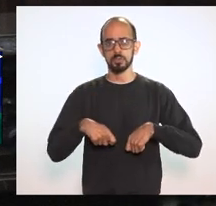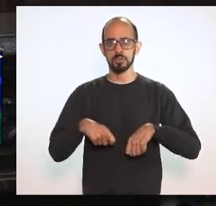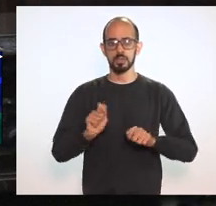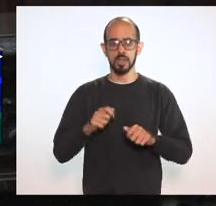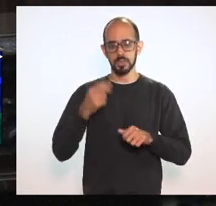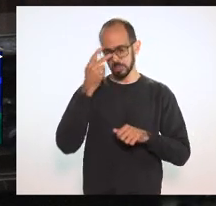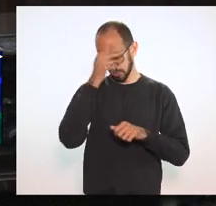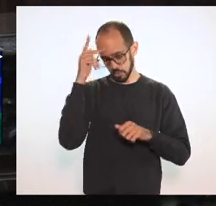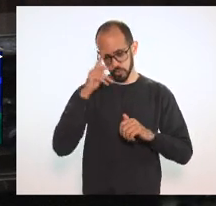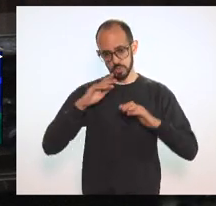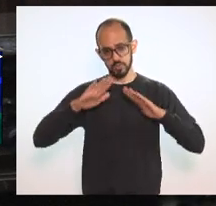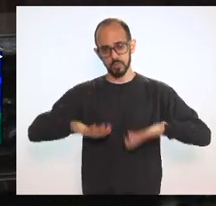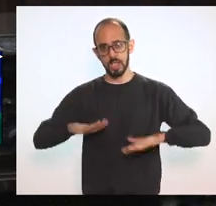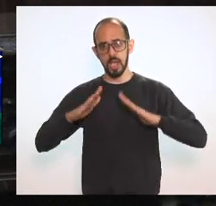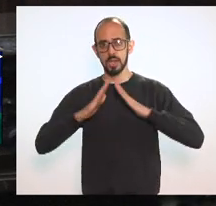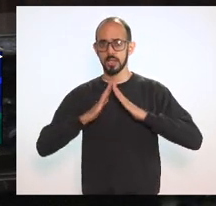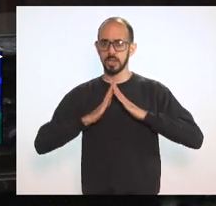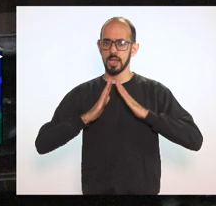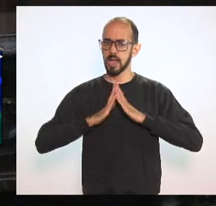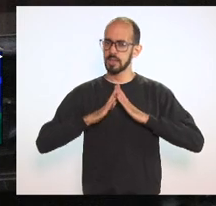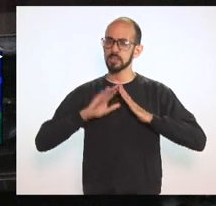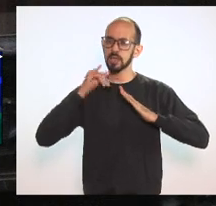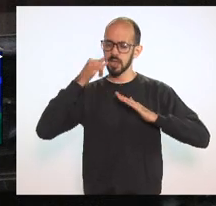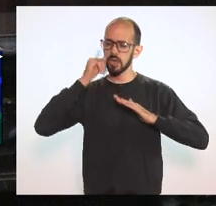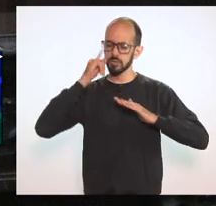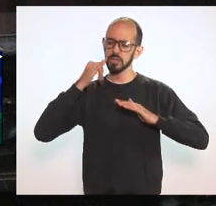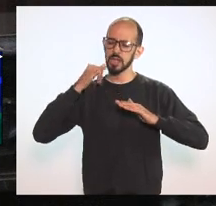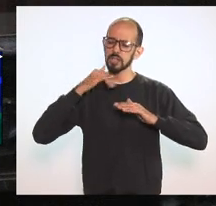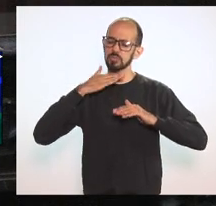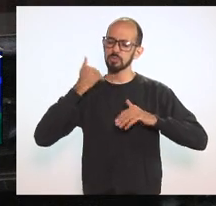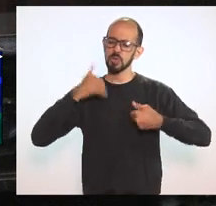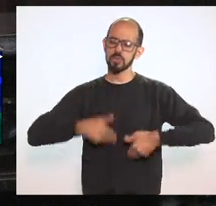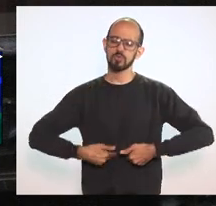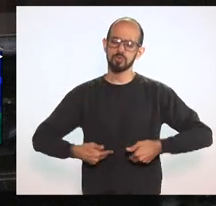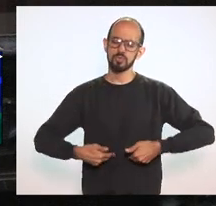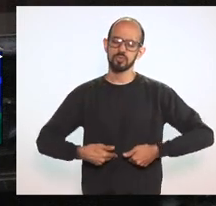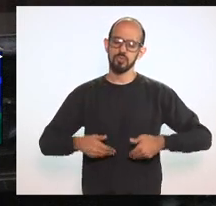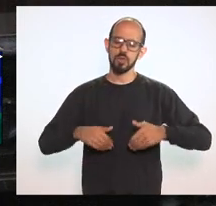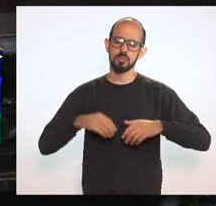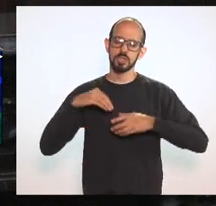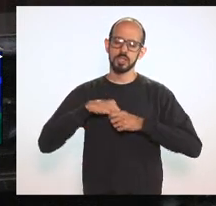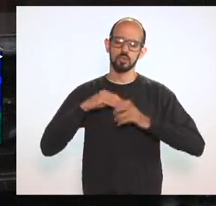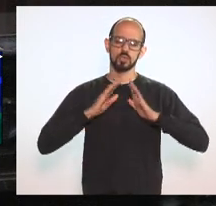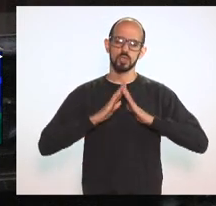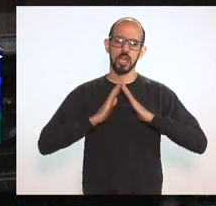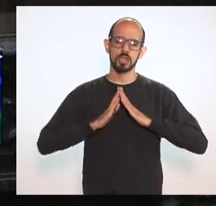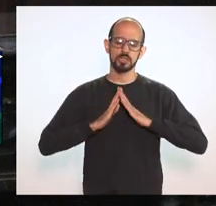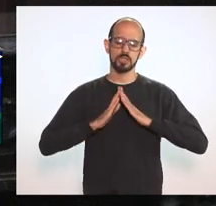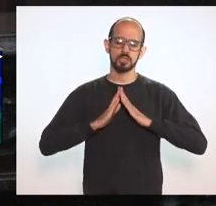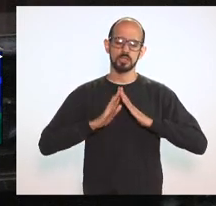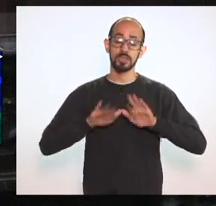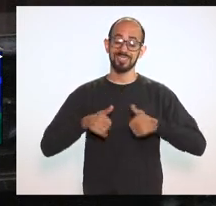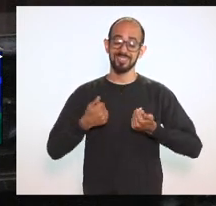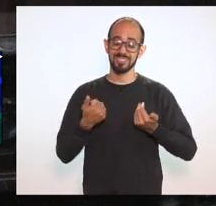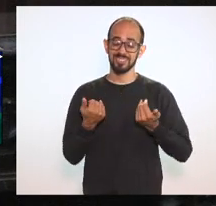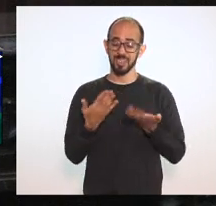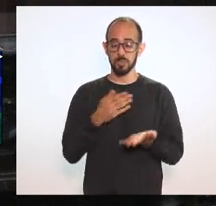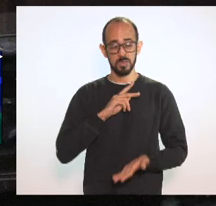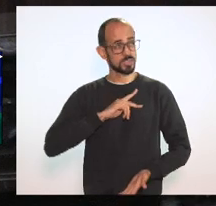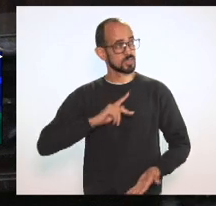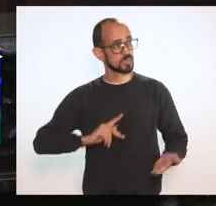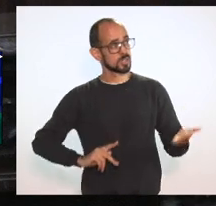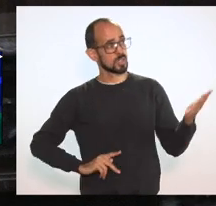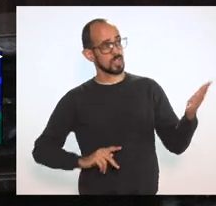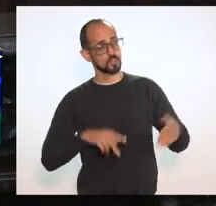mínimo de isolamento social sem passar fome dentro das suas casas Então o senhor presidente neste sentido a